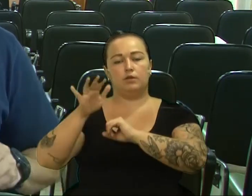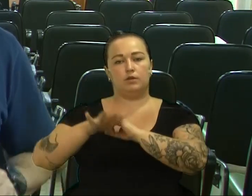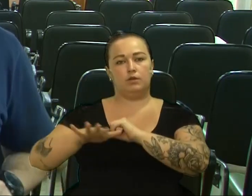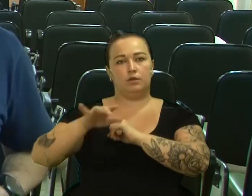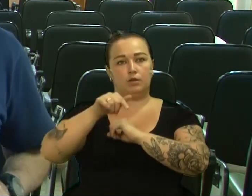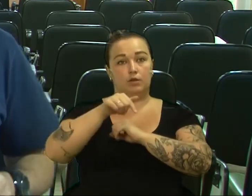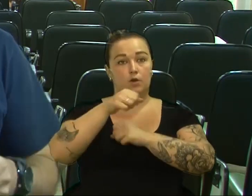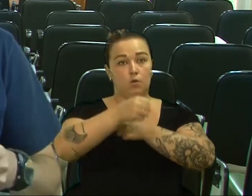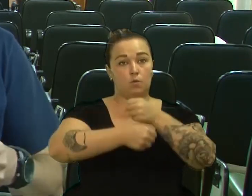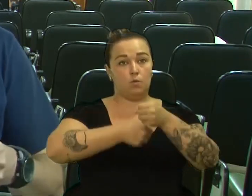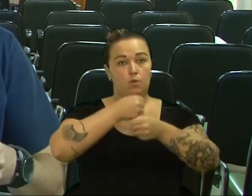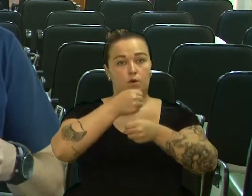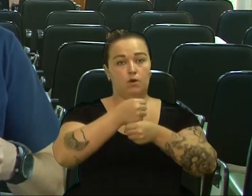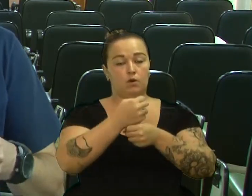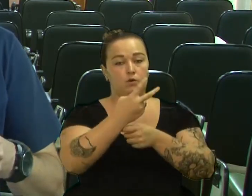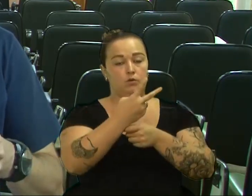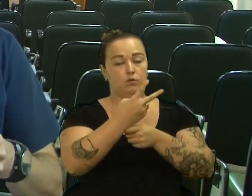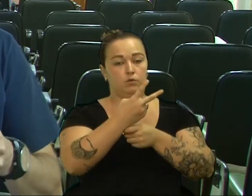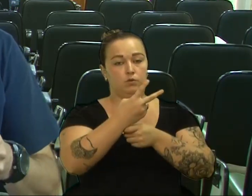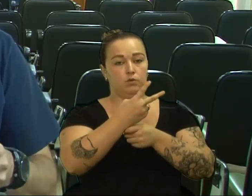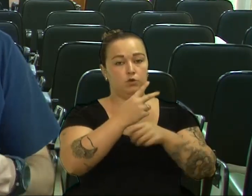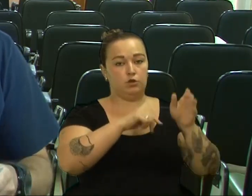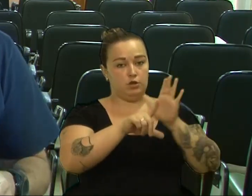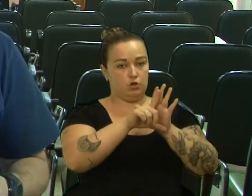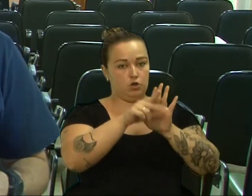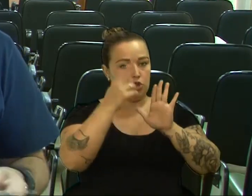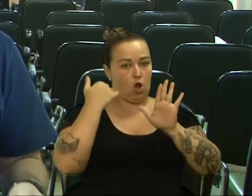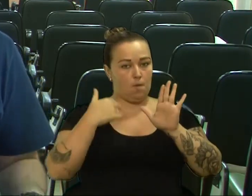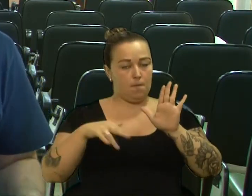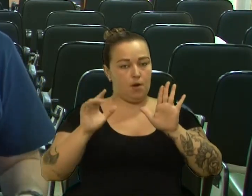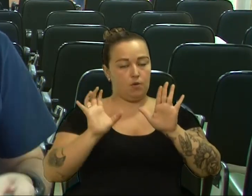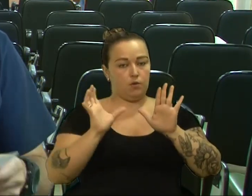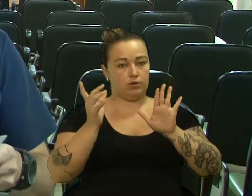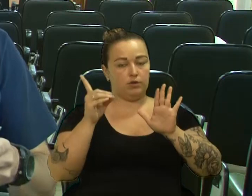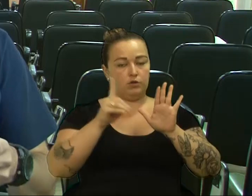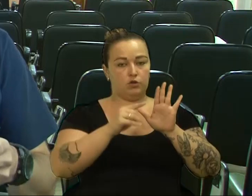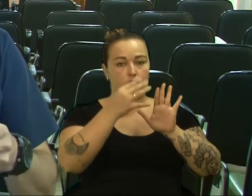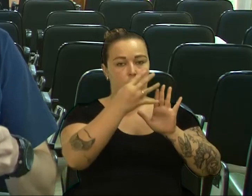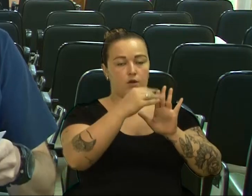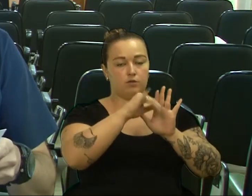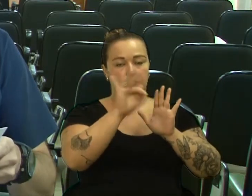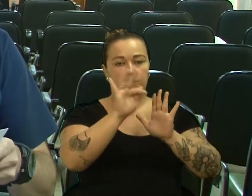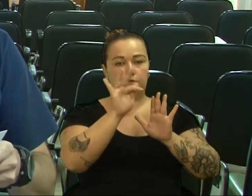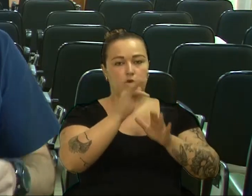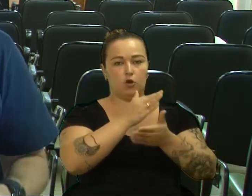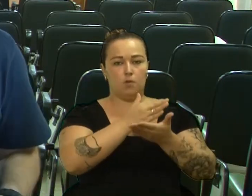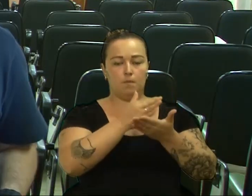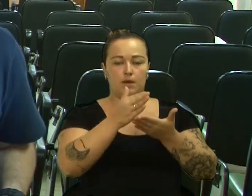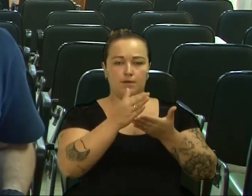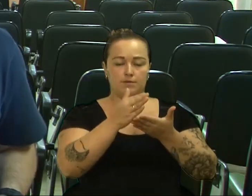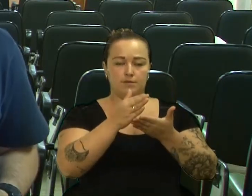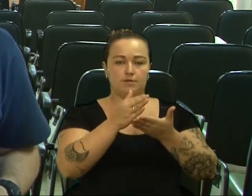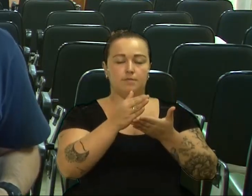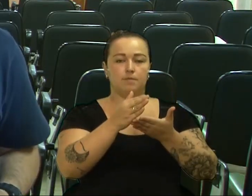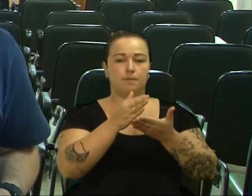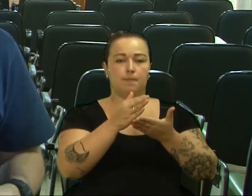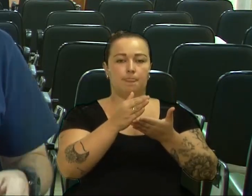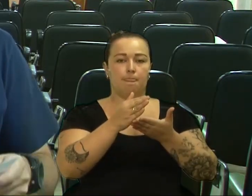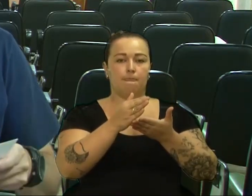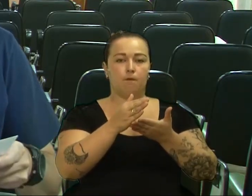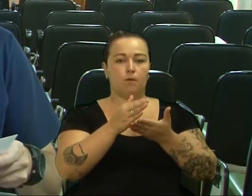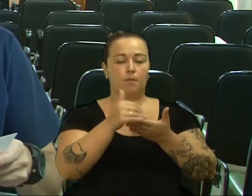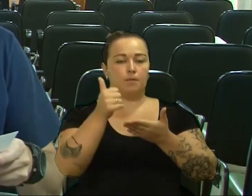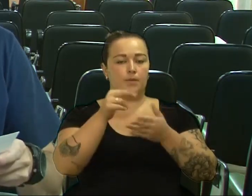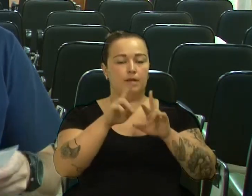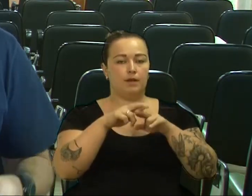ano legislativo será retomado no dia 4 de fevereiro, também uma terça-feira, a partir das 8h30 da manhã, com a primeira